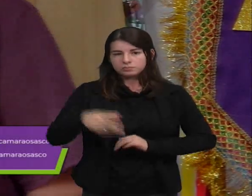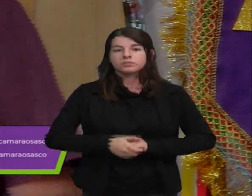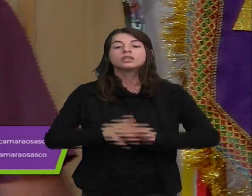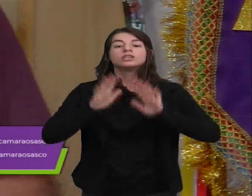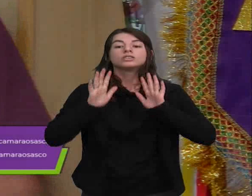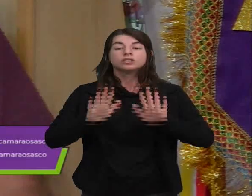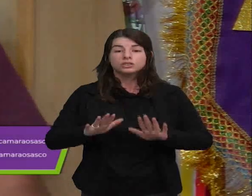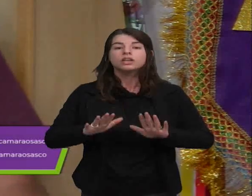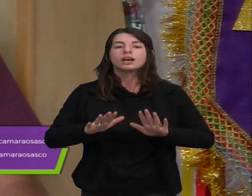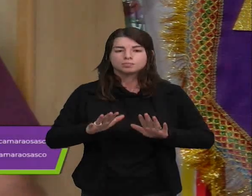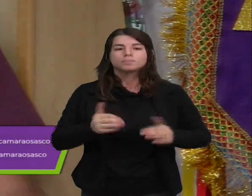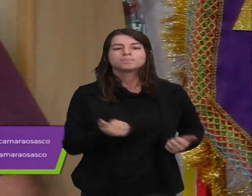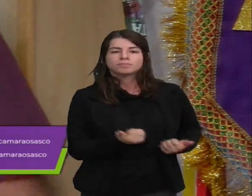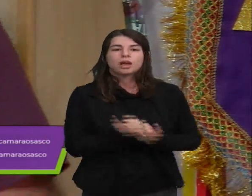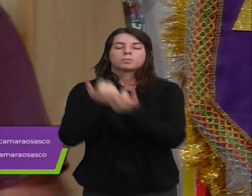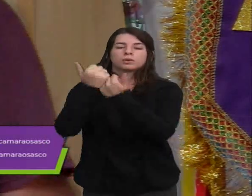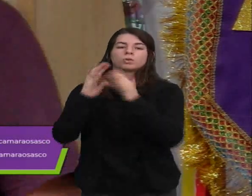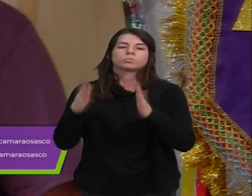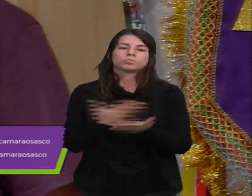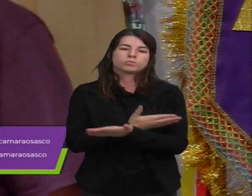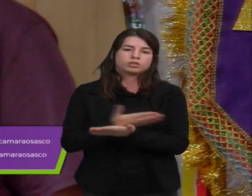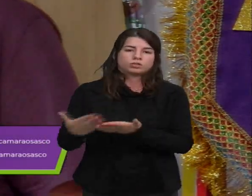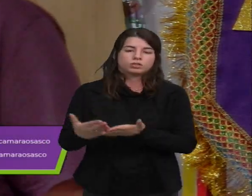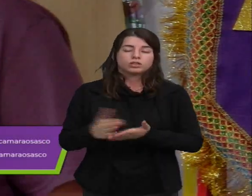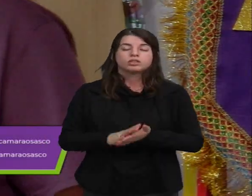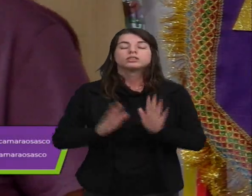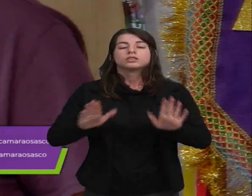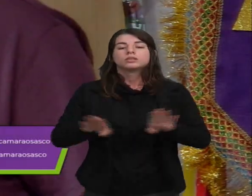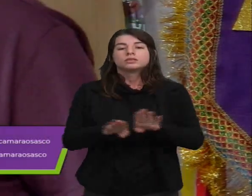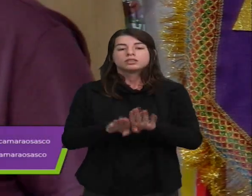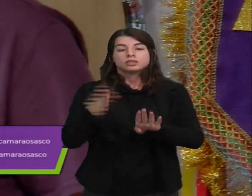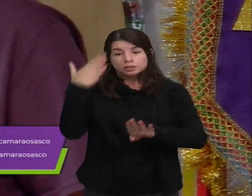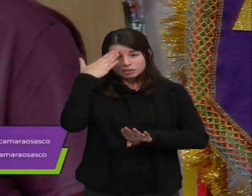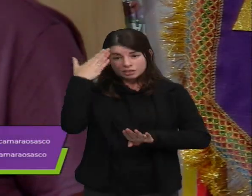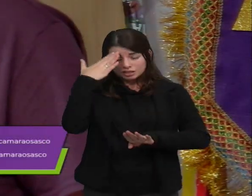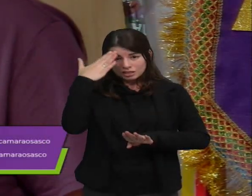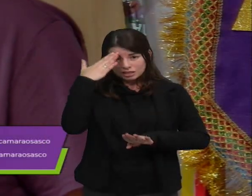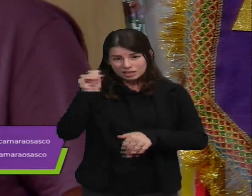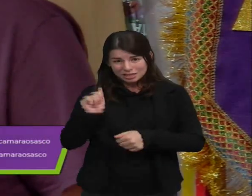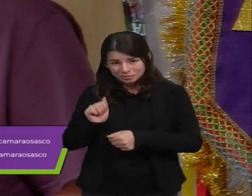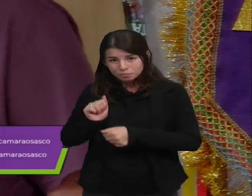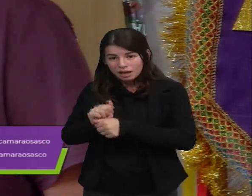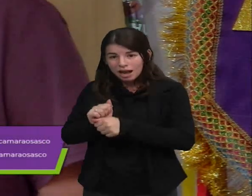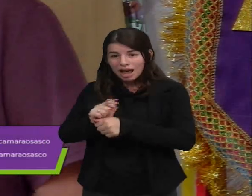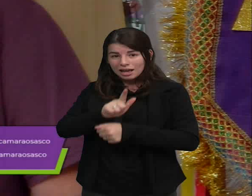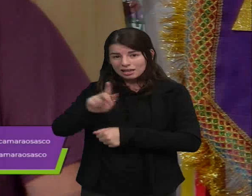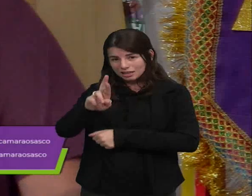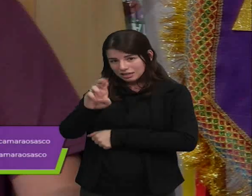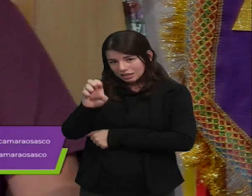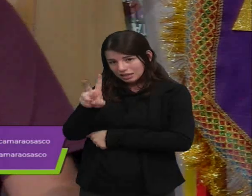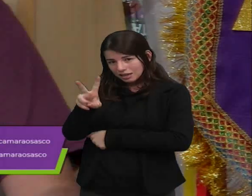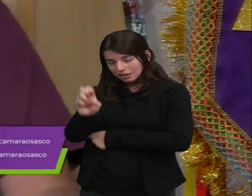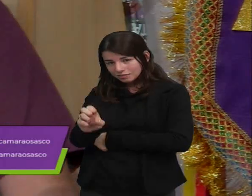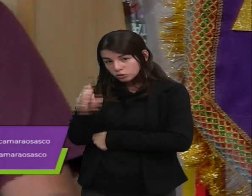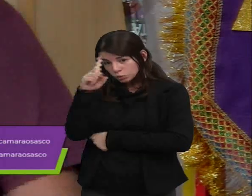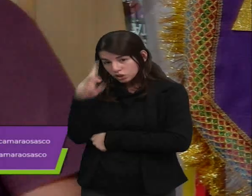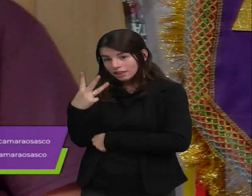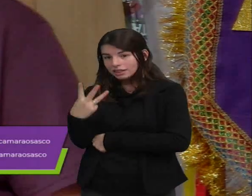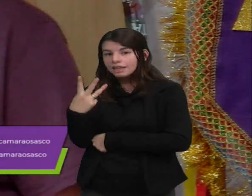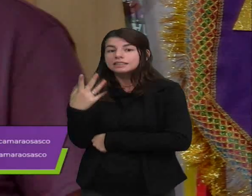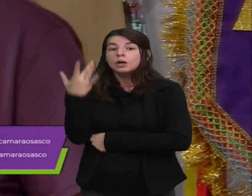solidariedade ao nosso movimento e a gente sabe que também essa greve do dia 3 ela não é uma greve